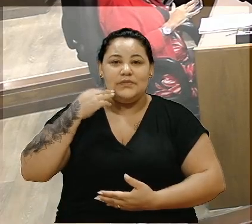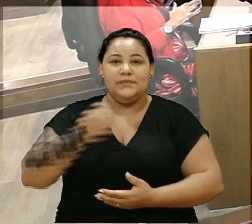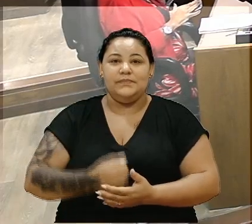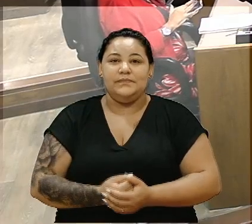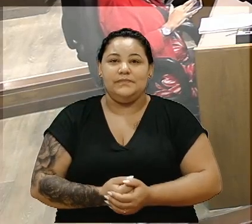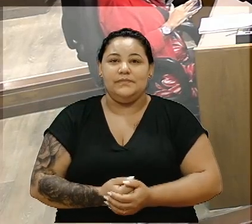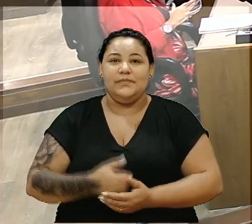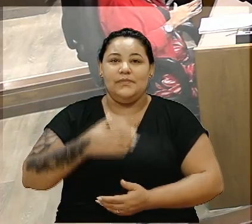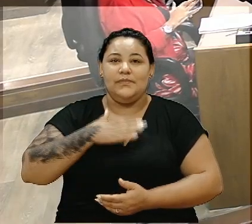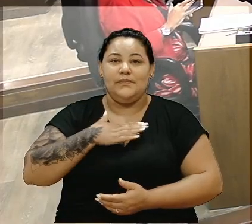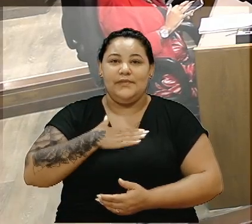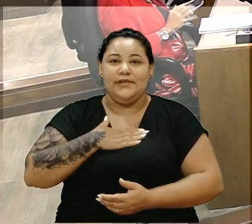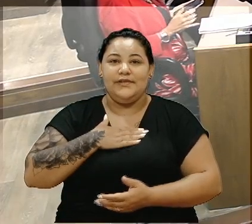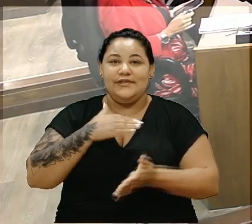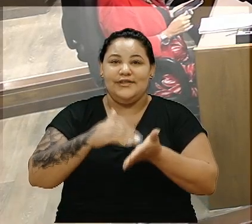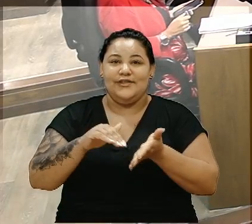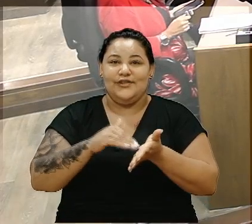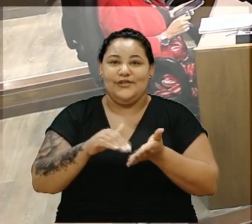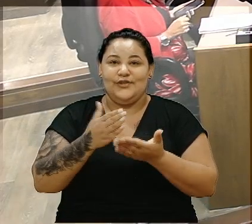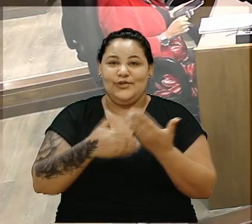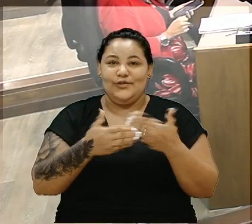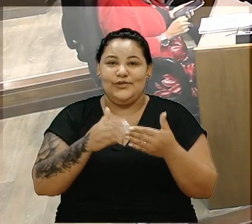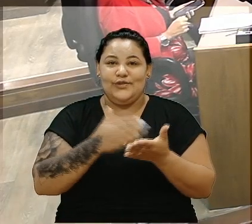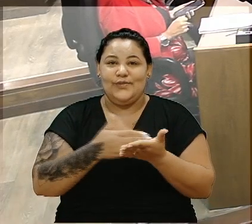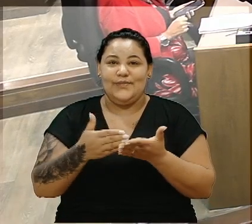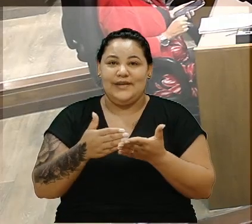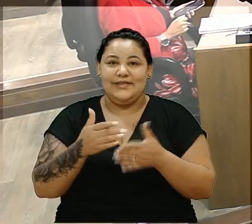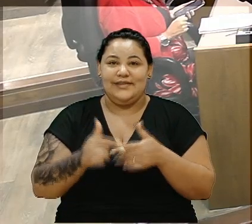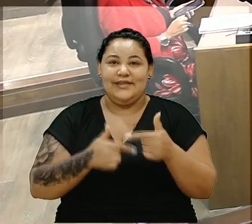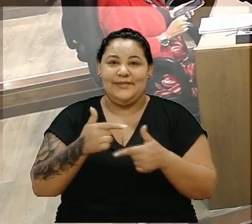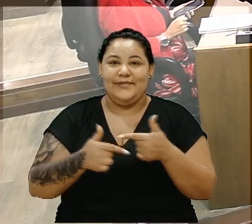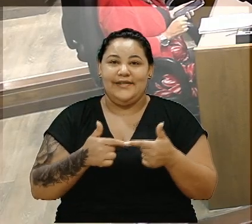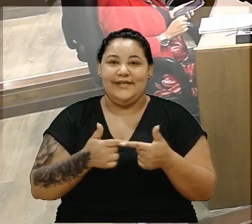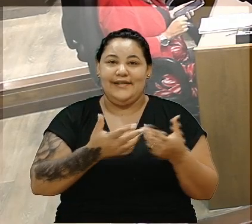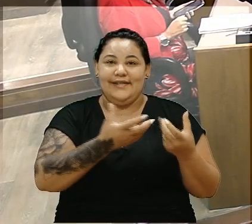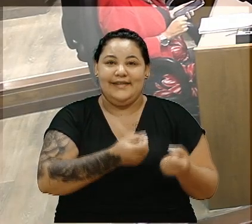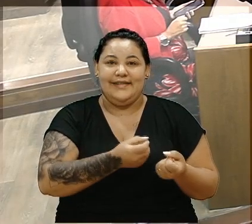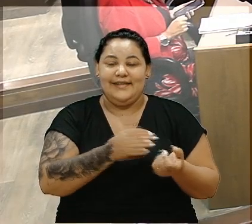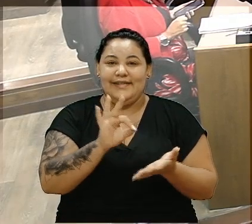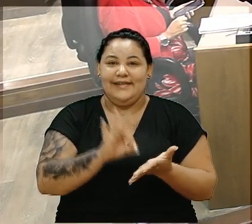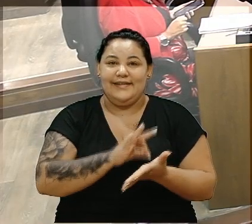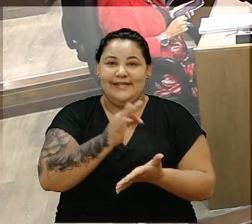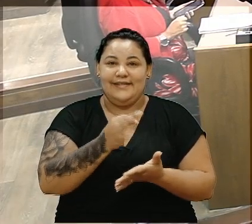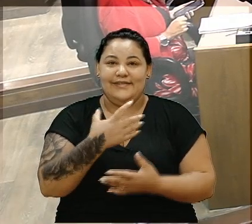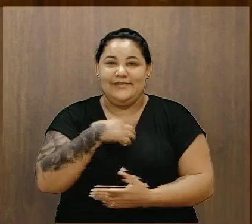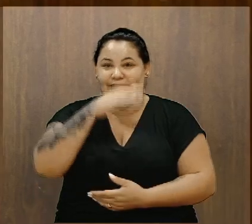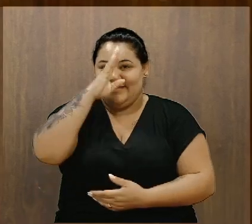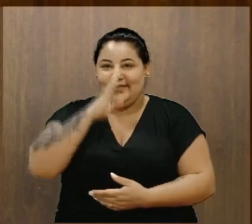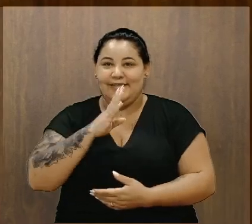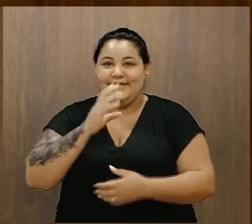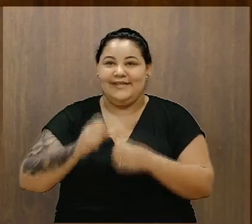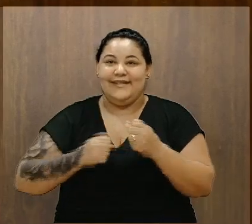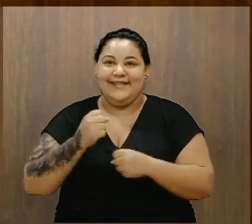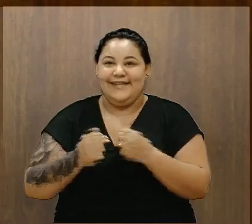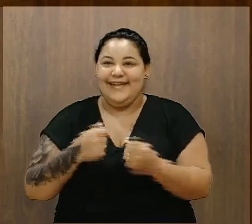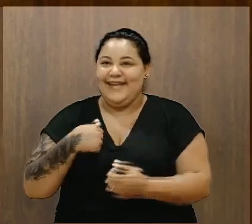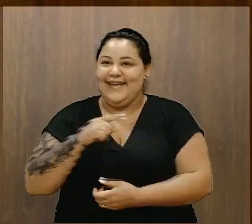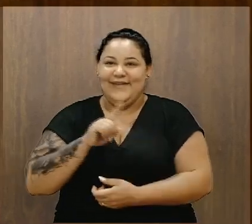escritório, todos que começam a trabalhar lá ganham a inscrição na Inspire de forma gratuita para correrem. Eu sou o único que não